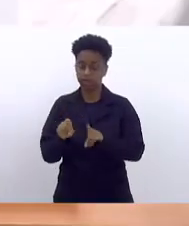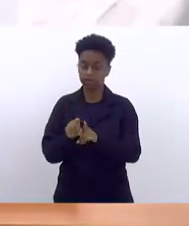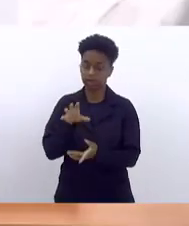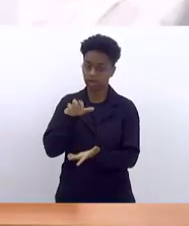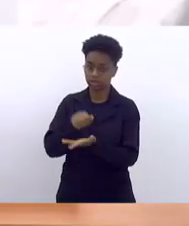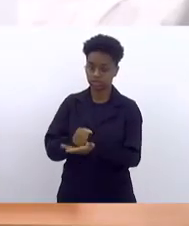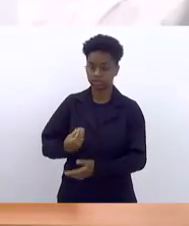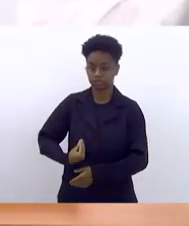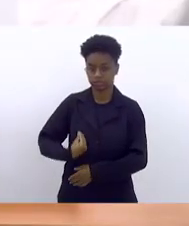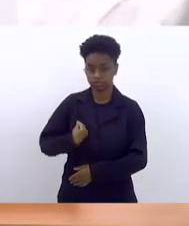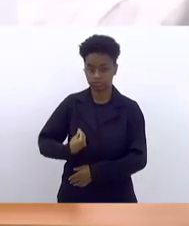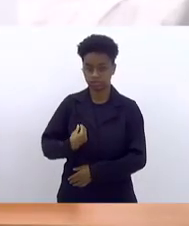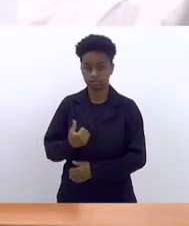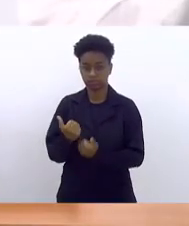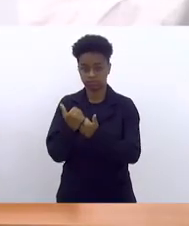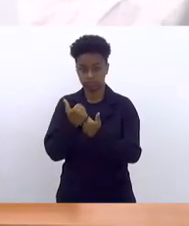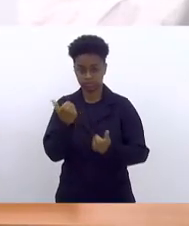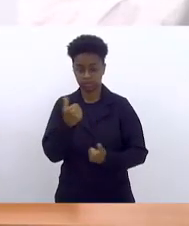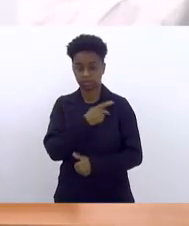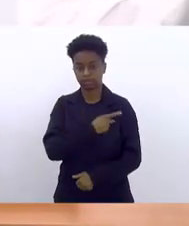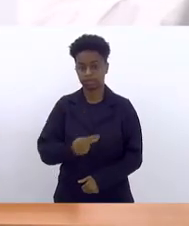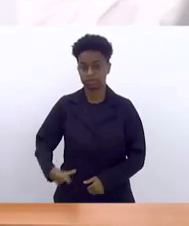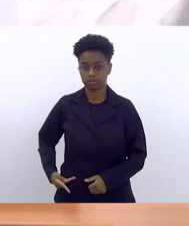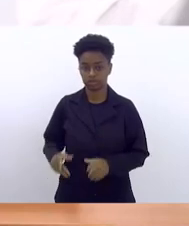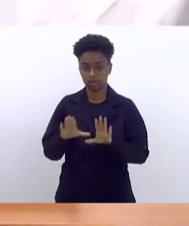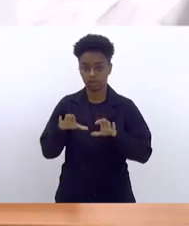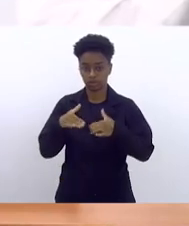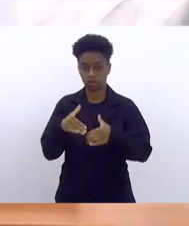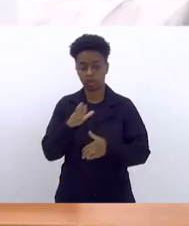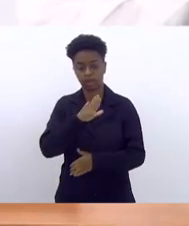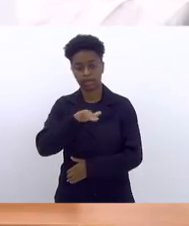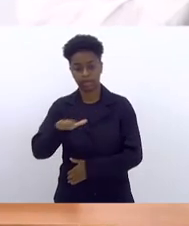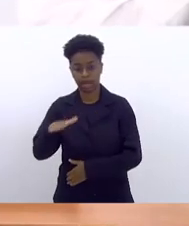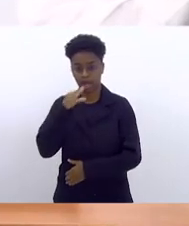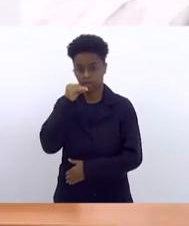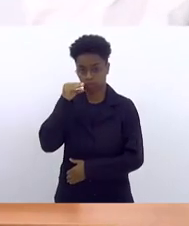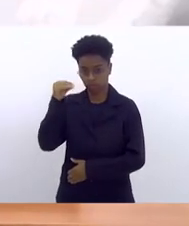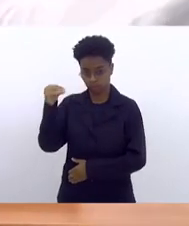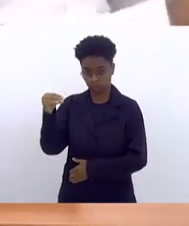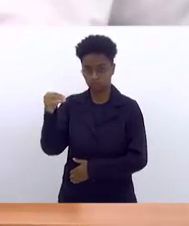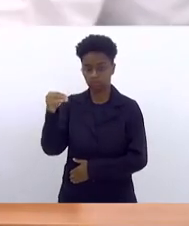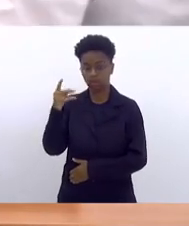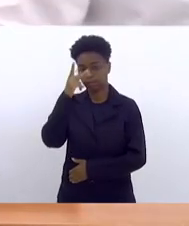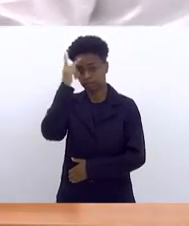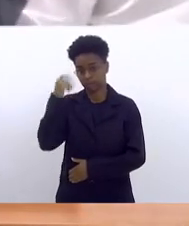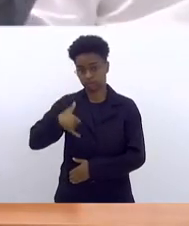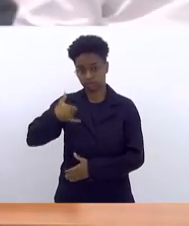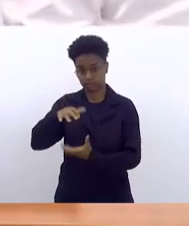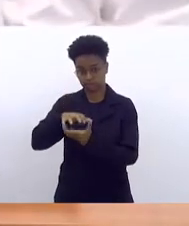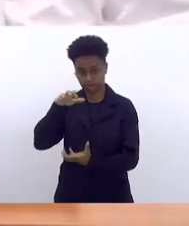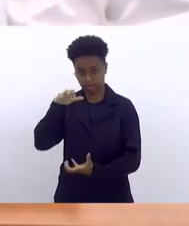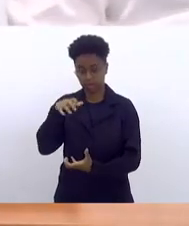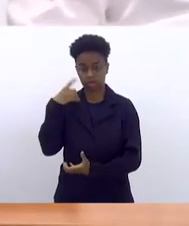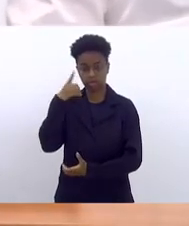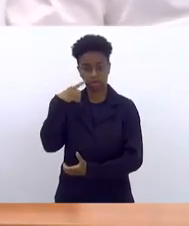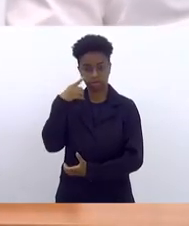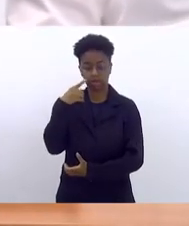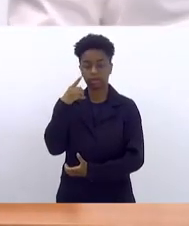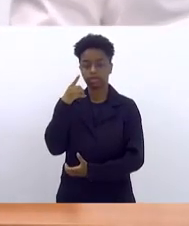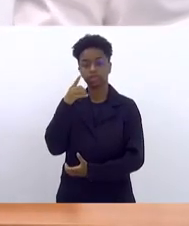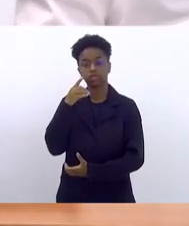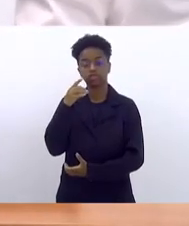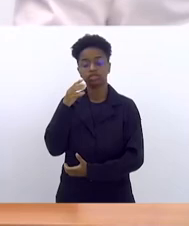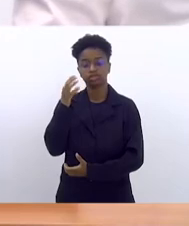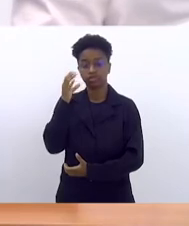presença da vice-presidente da comissão da criança adolescente pessoa idosa deputada Tia Ju